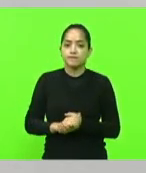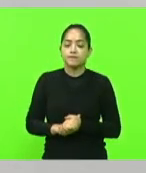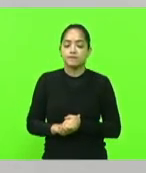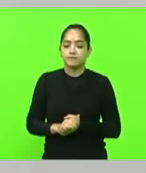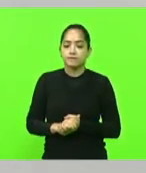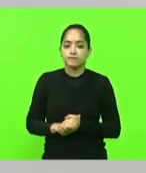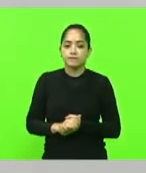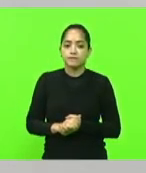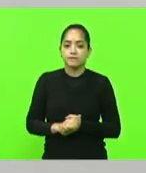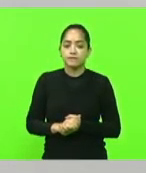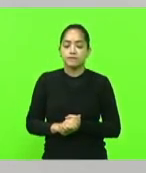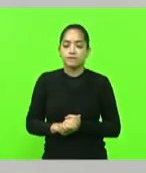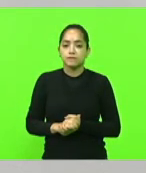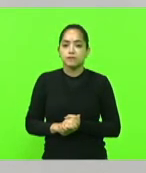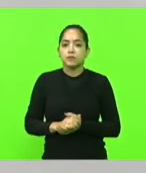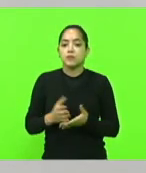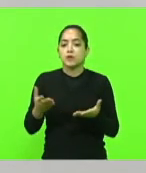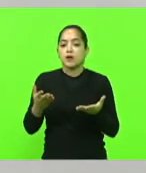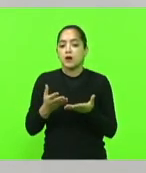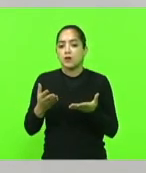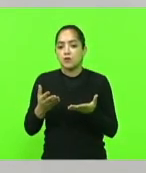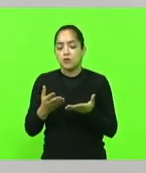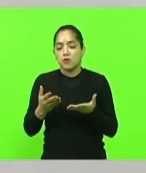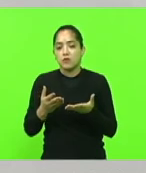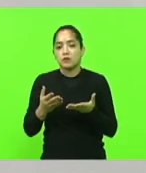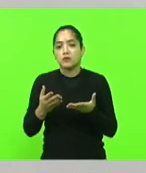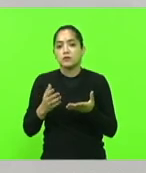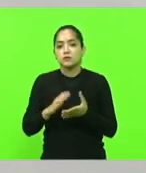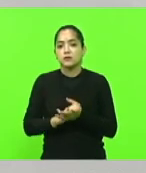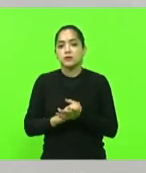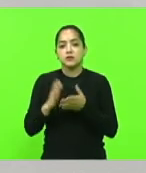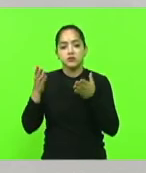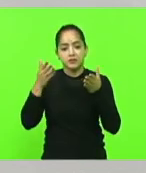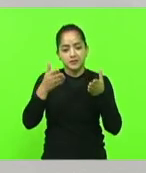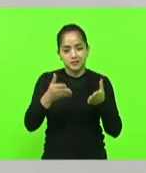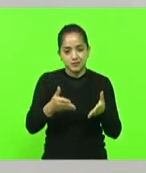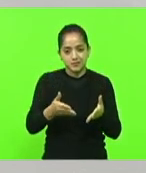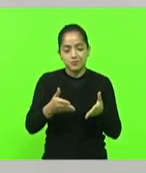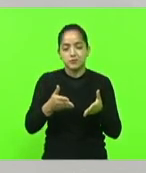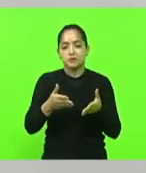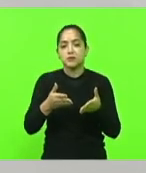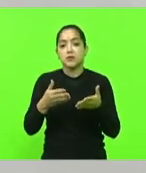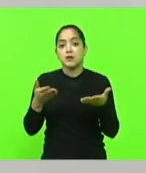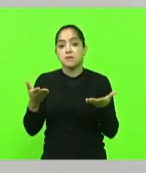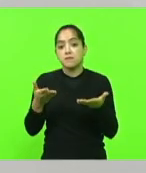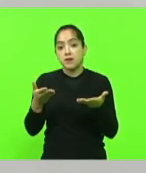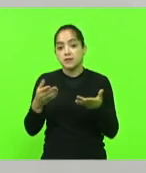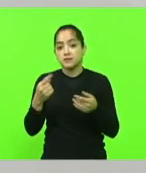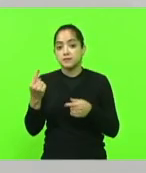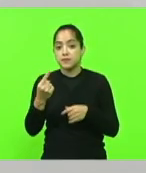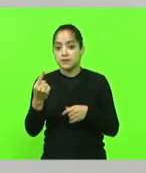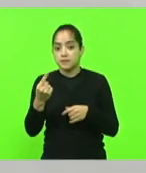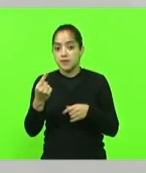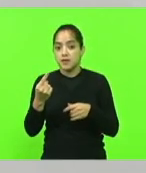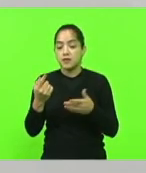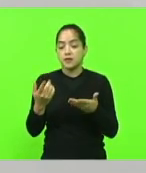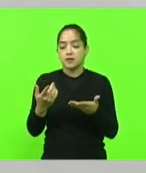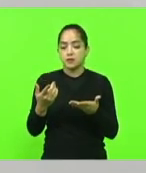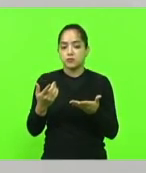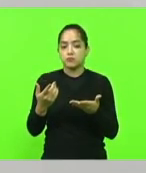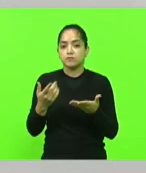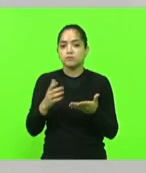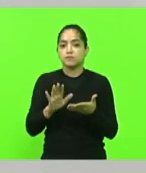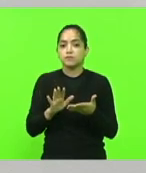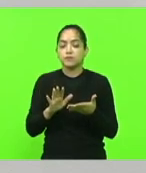presidente, chegamos às 14h de Brasília, mas aqui estamos. Primeiro, eu preciso dar uma nota aqui, senhor presidente,